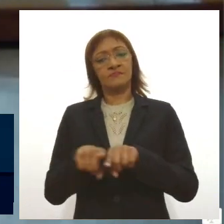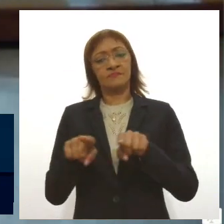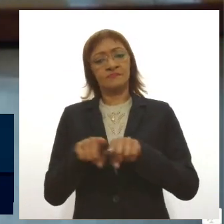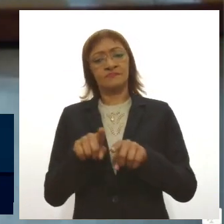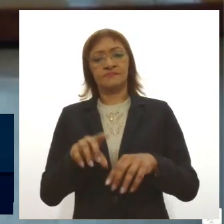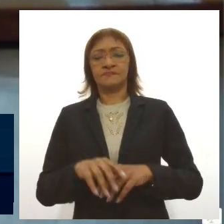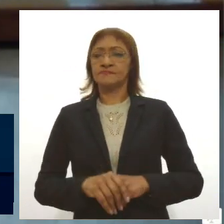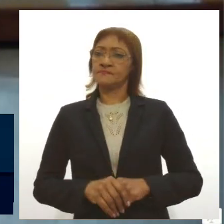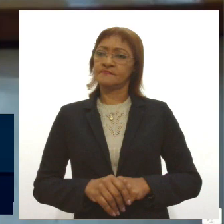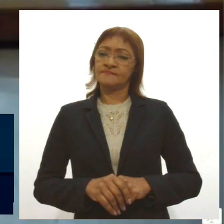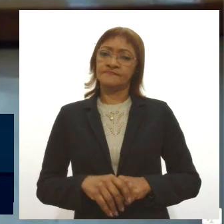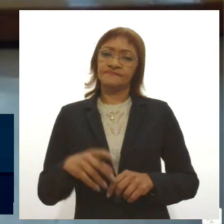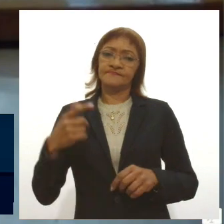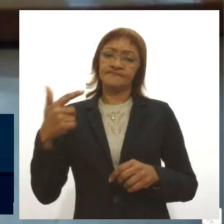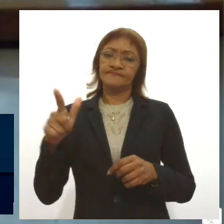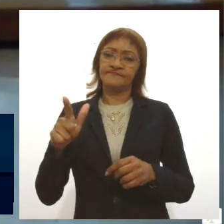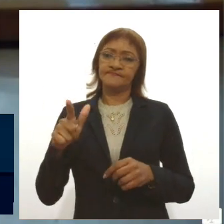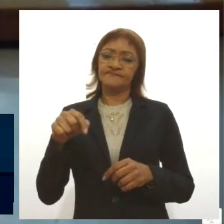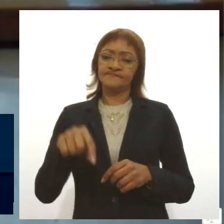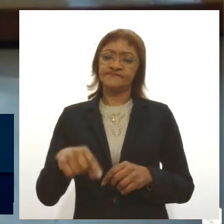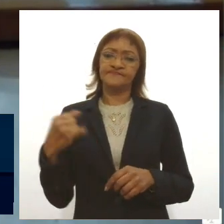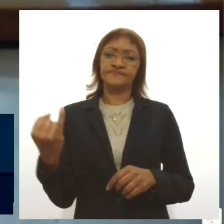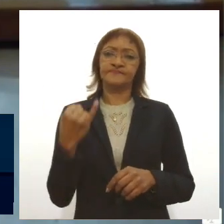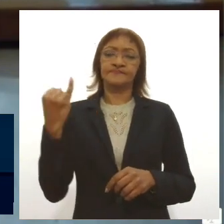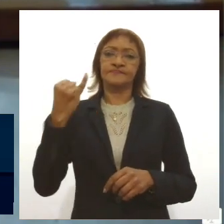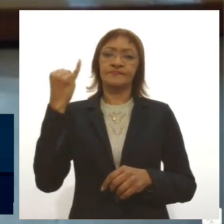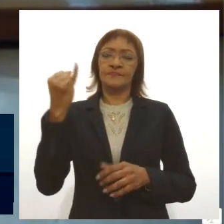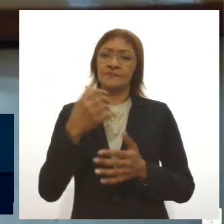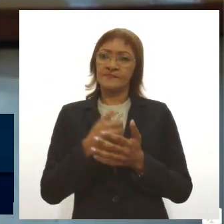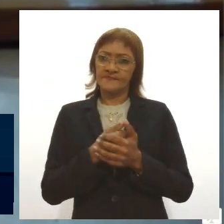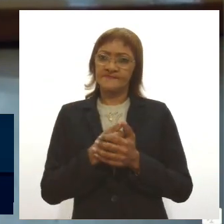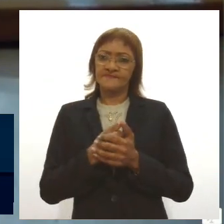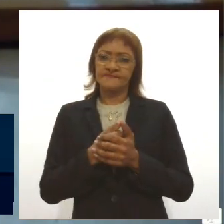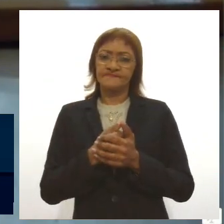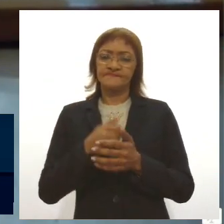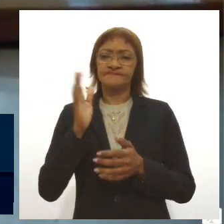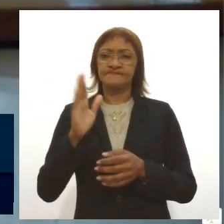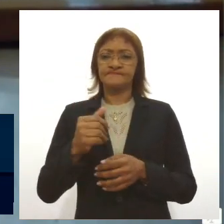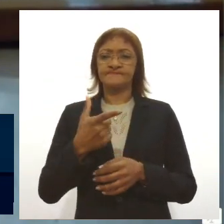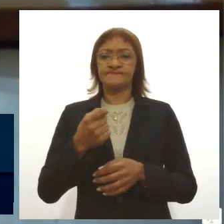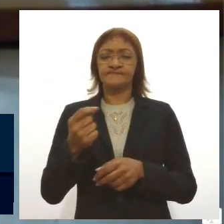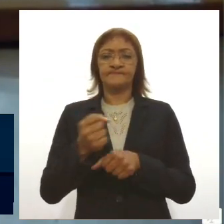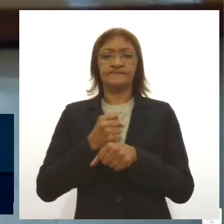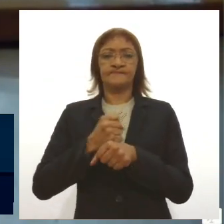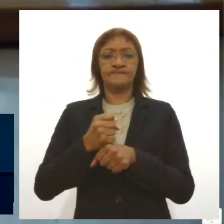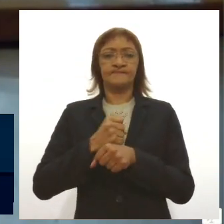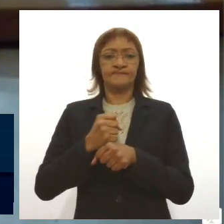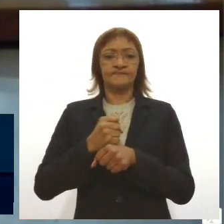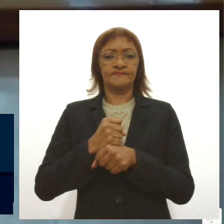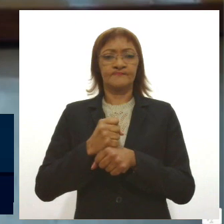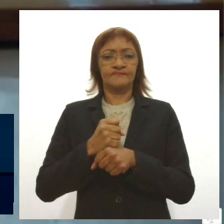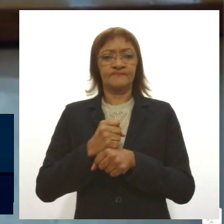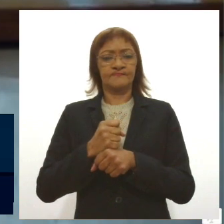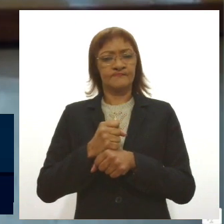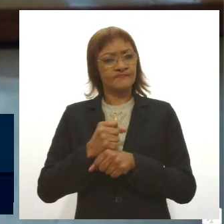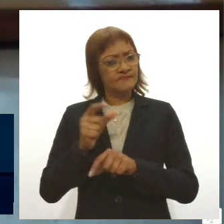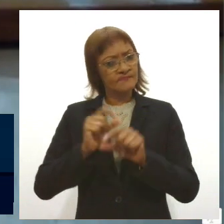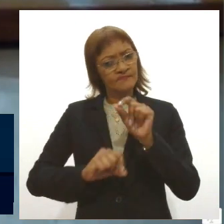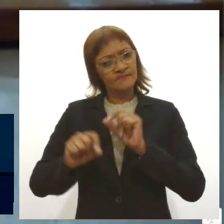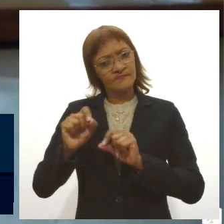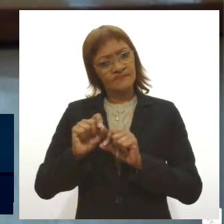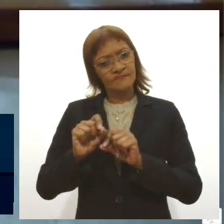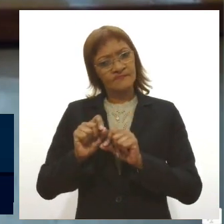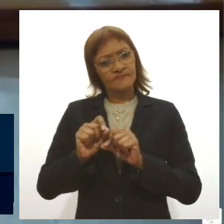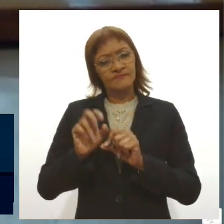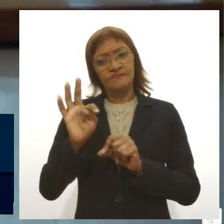Outro projeto de lei também aprovado, muito relevante para essa casa, que é um passivo de mais de 20 anos, foi o da implantação do TCFA, que é aquela